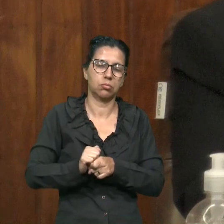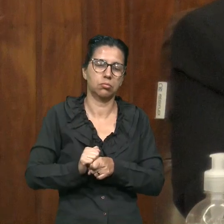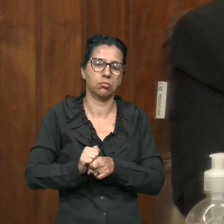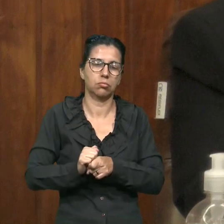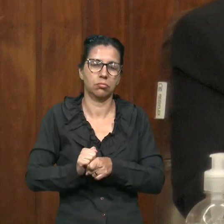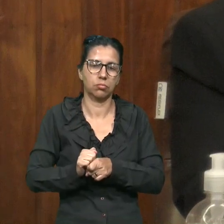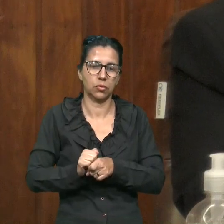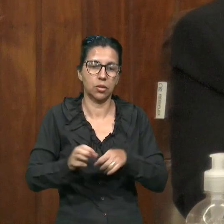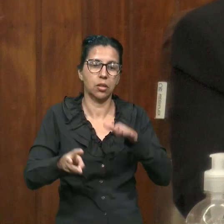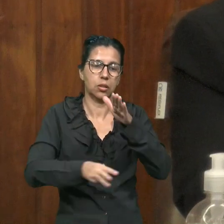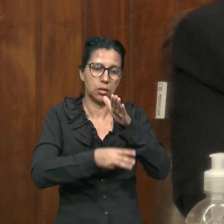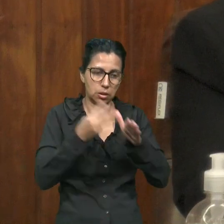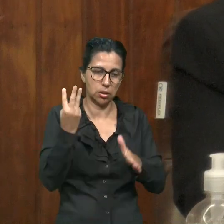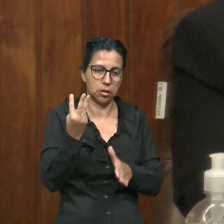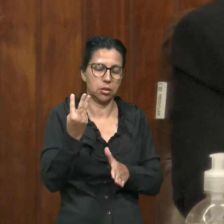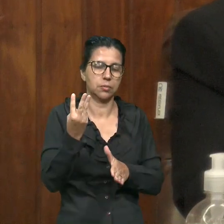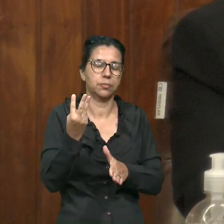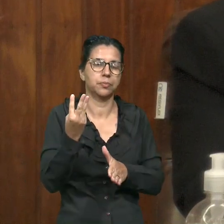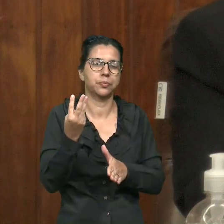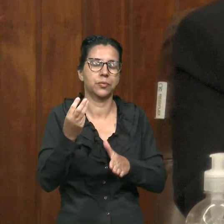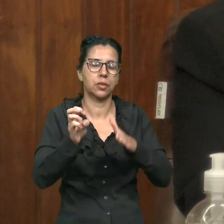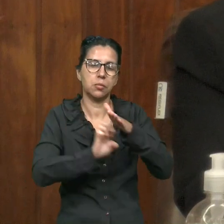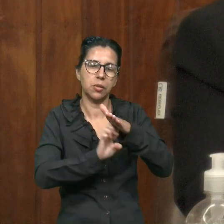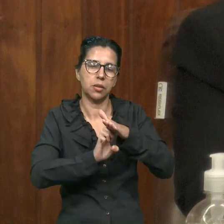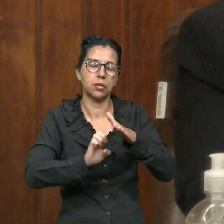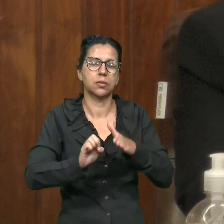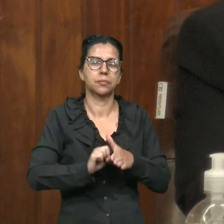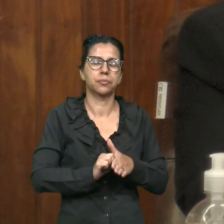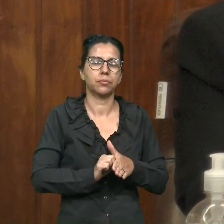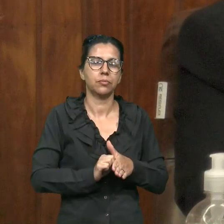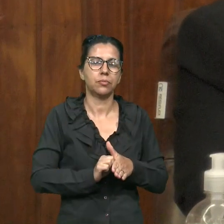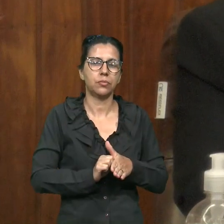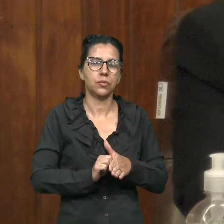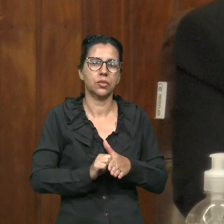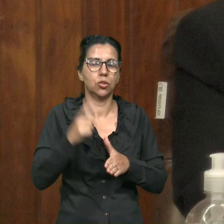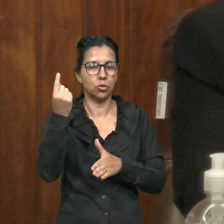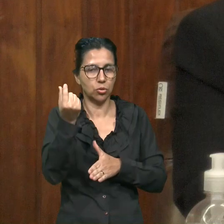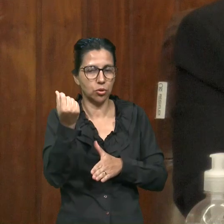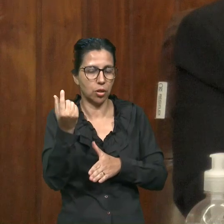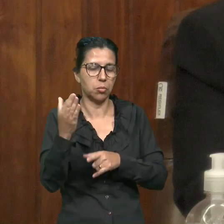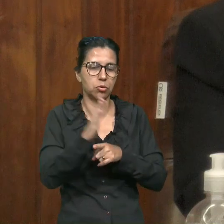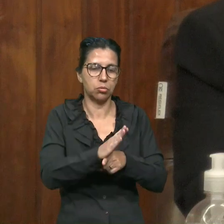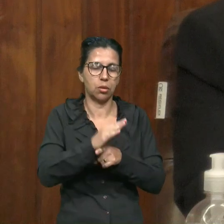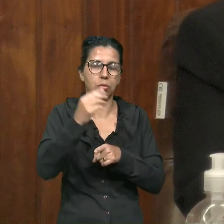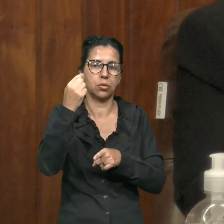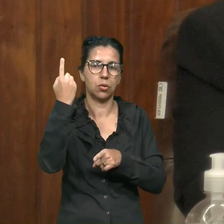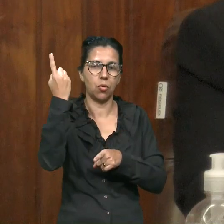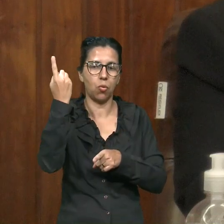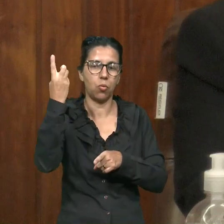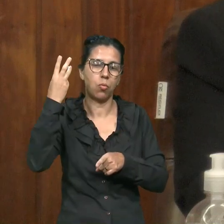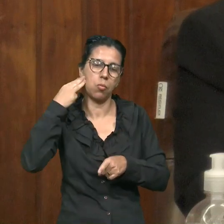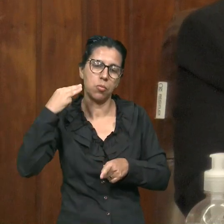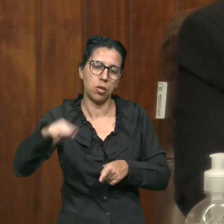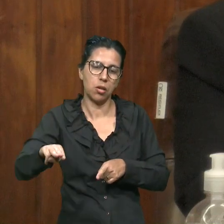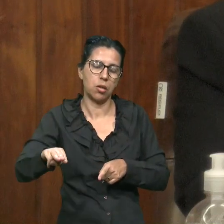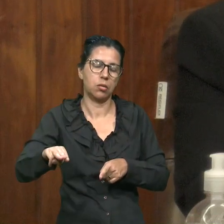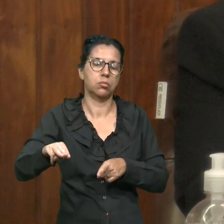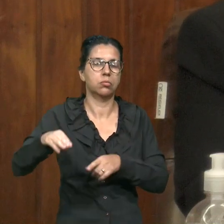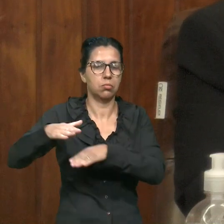R$ 974.104,24. A terceira empresa, Contato Engenharia Limitada, apresentou a proposta de